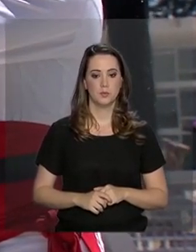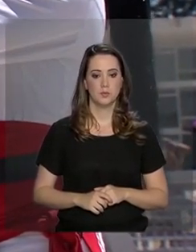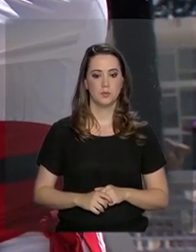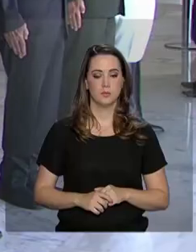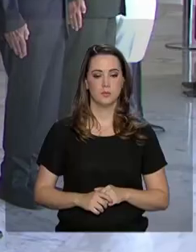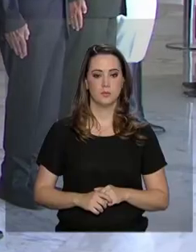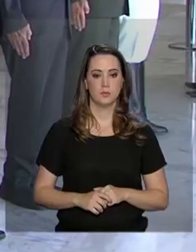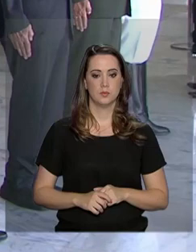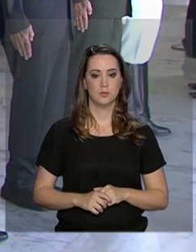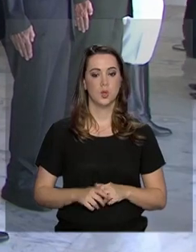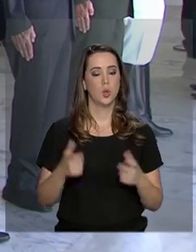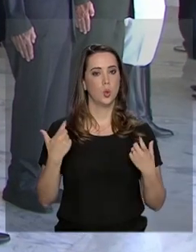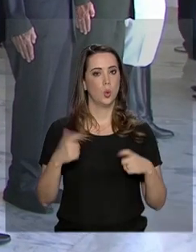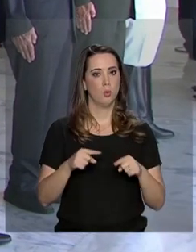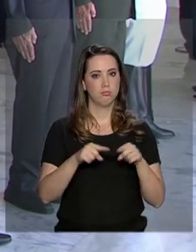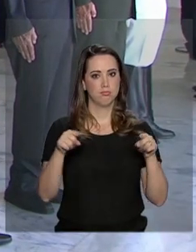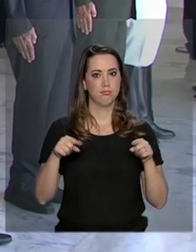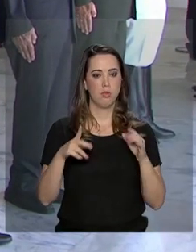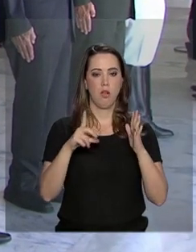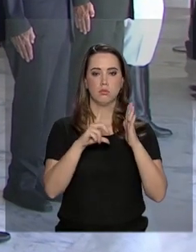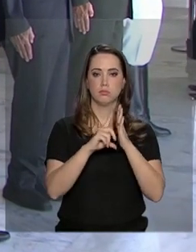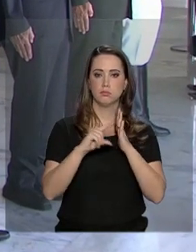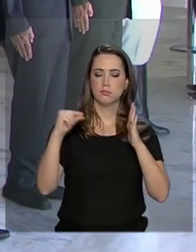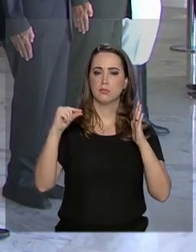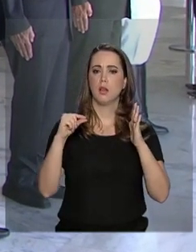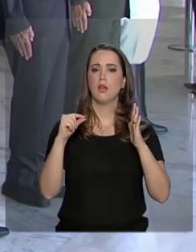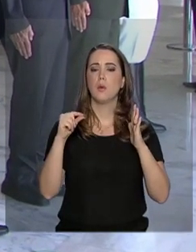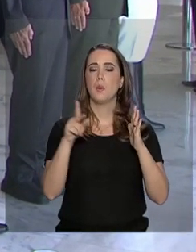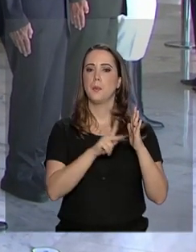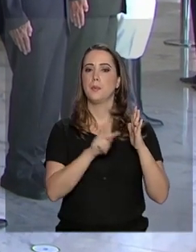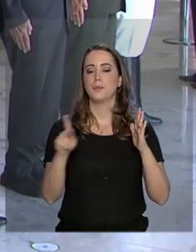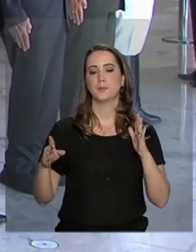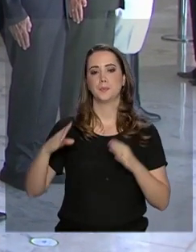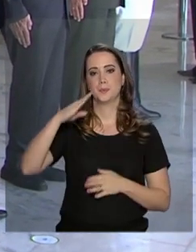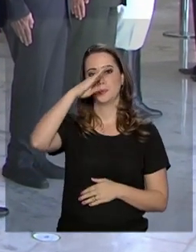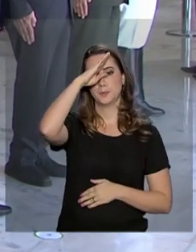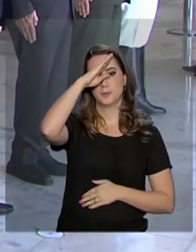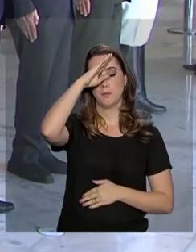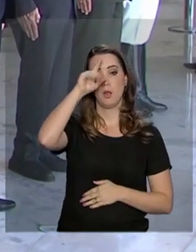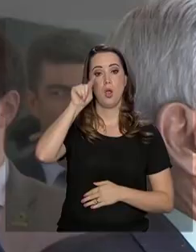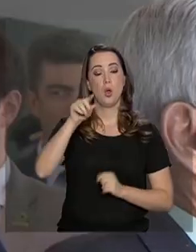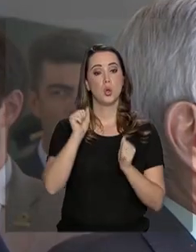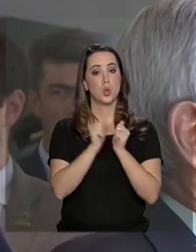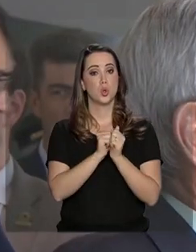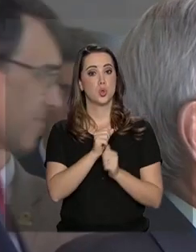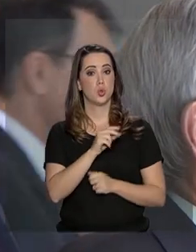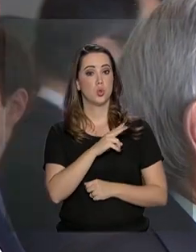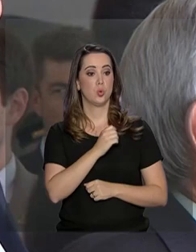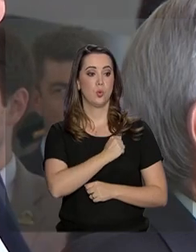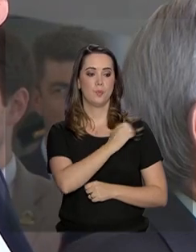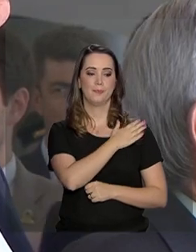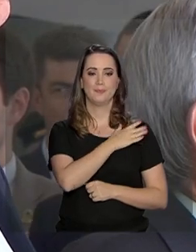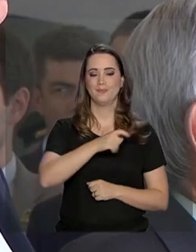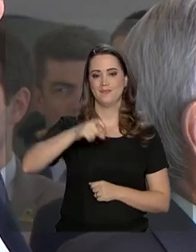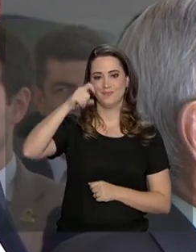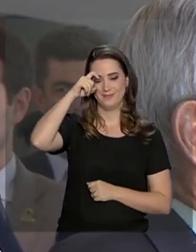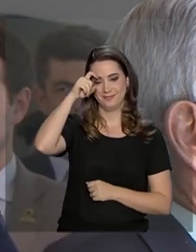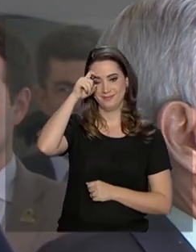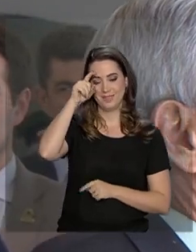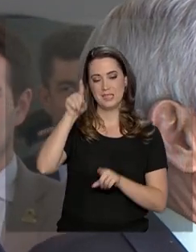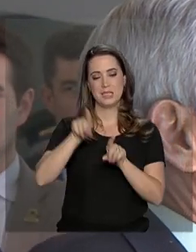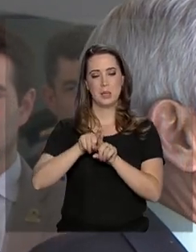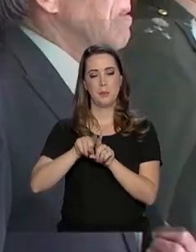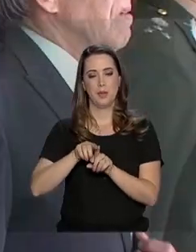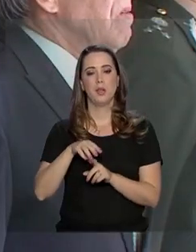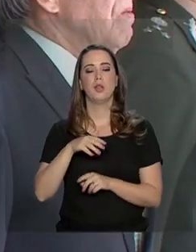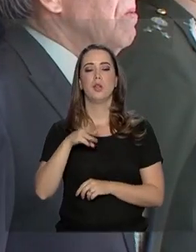no salão nobre do palácio do planalto o presidente jair bolsonaro o vice-presidente hamilton mourão eo ministro